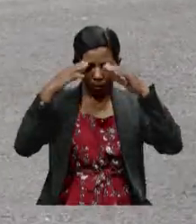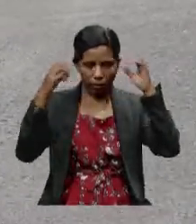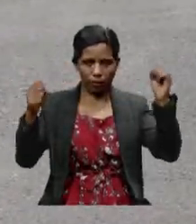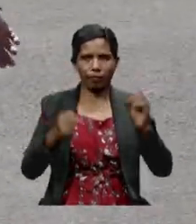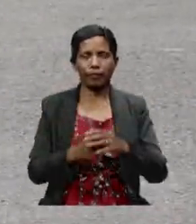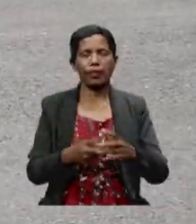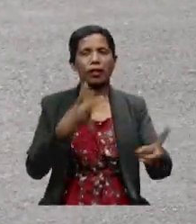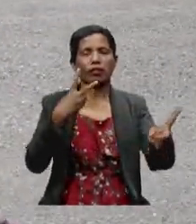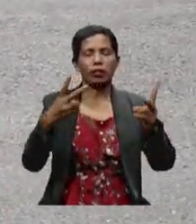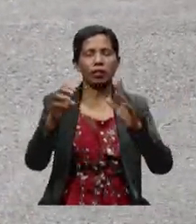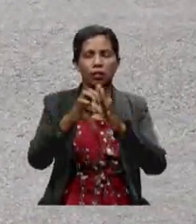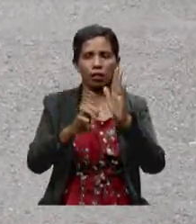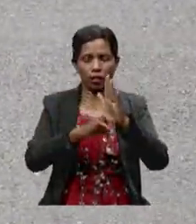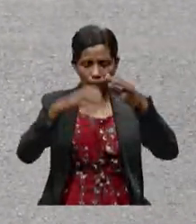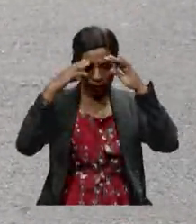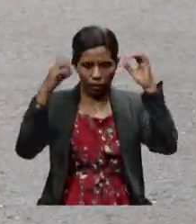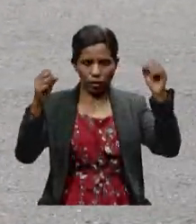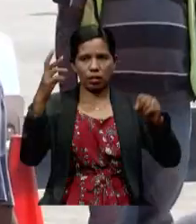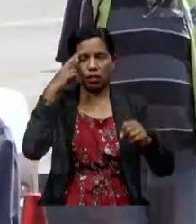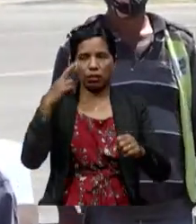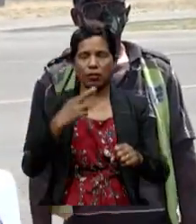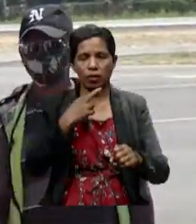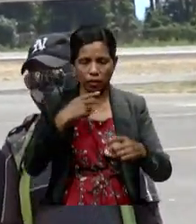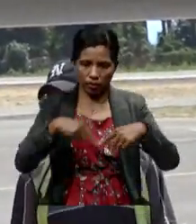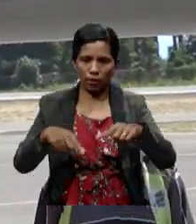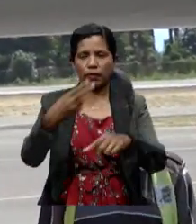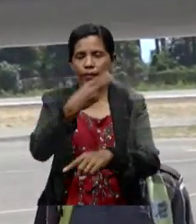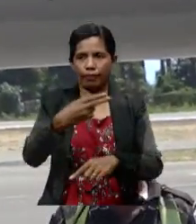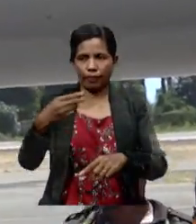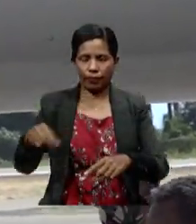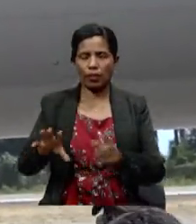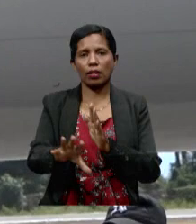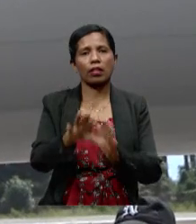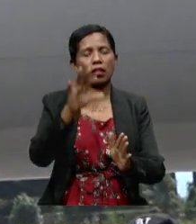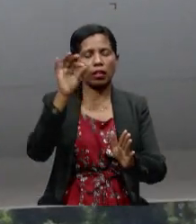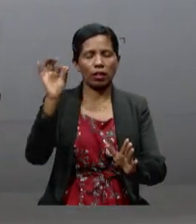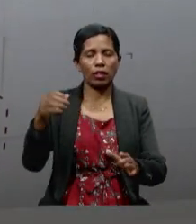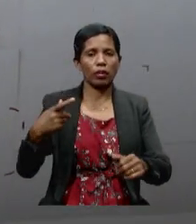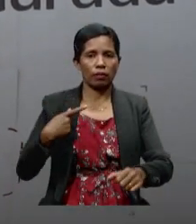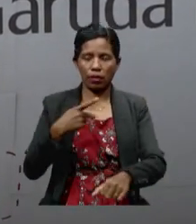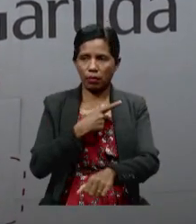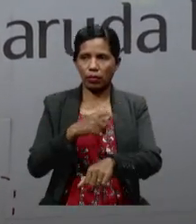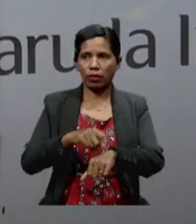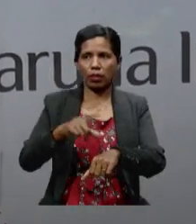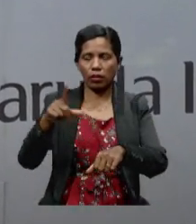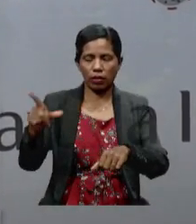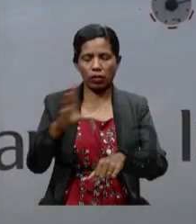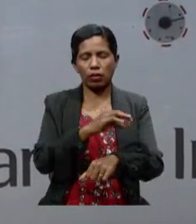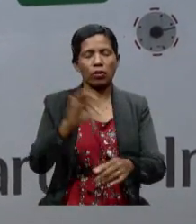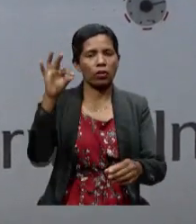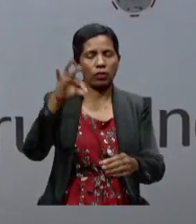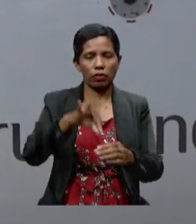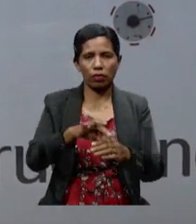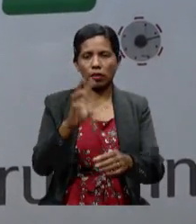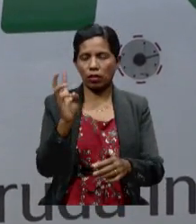Visita Estado do Presidente da República, José Ramos Horta, da Indonésia, reta autorização russo Parlamento Nacional, o voto a favor